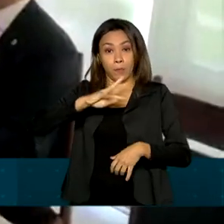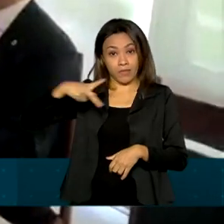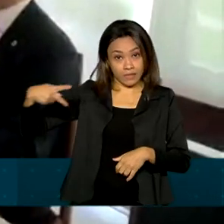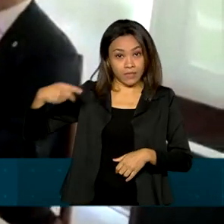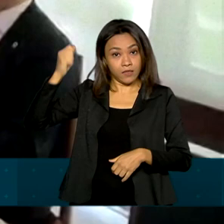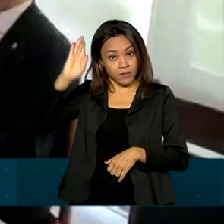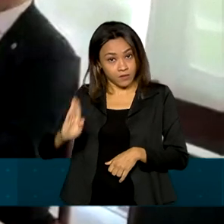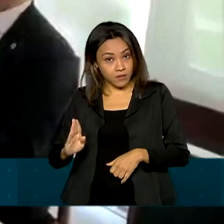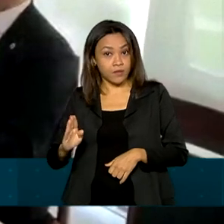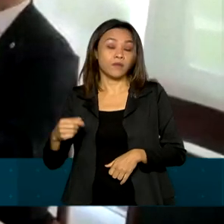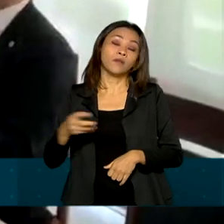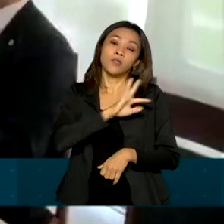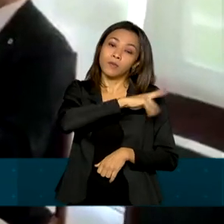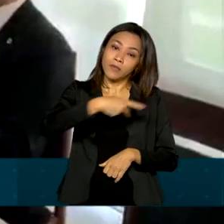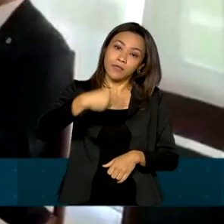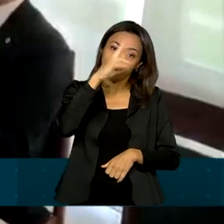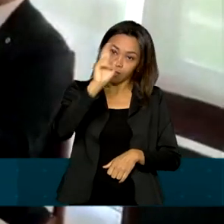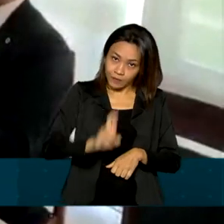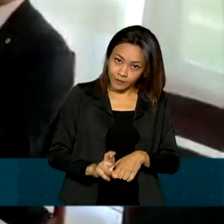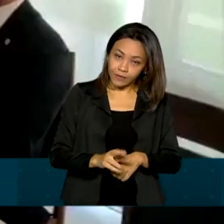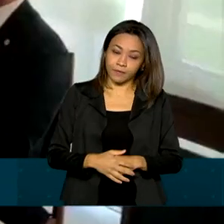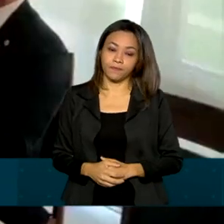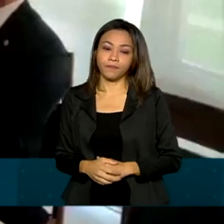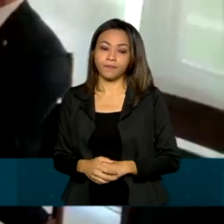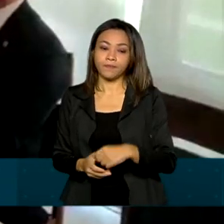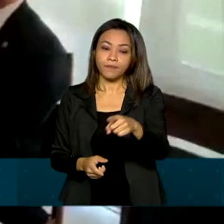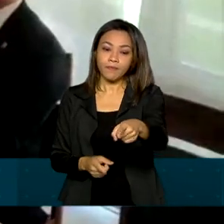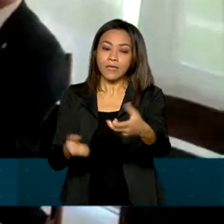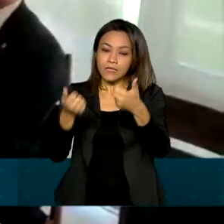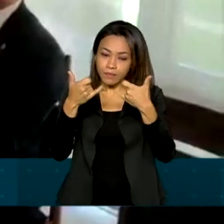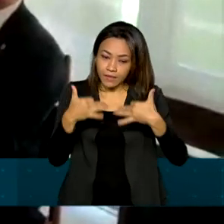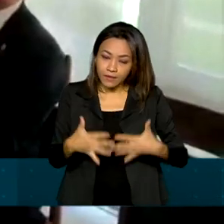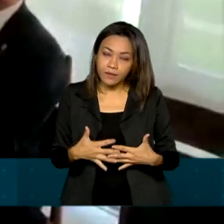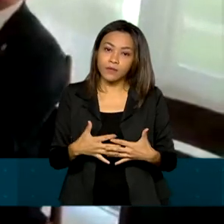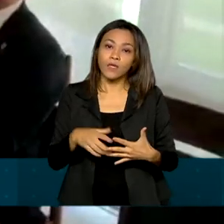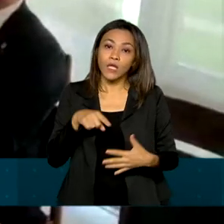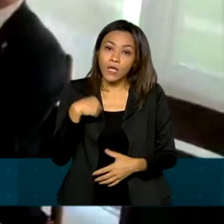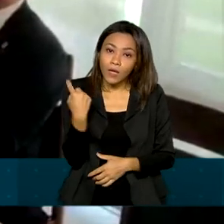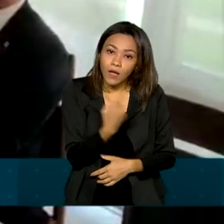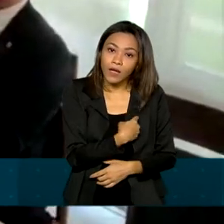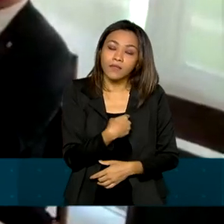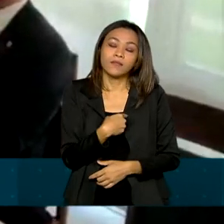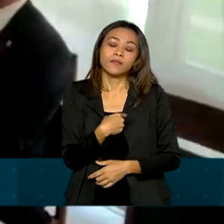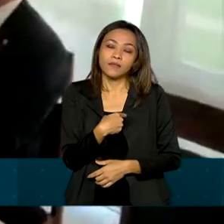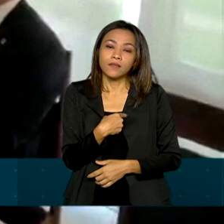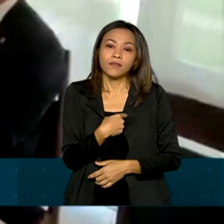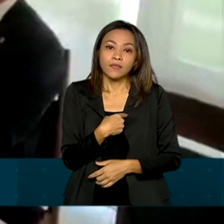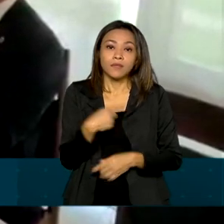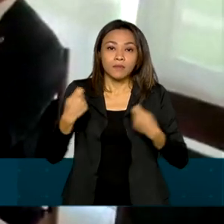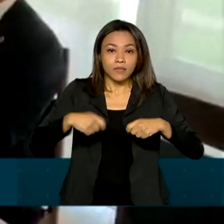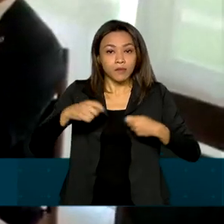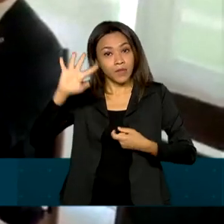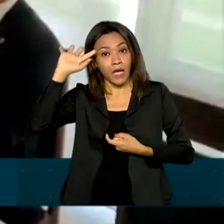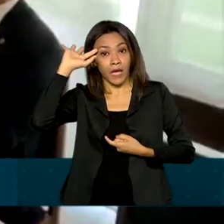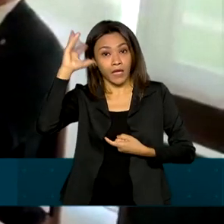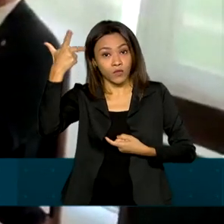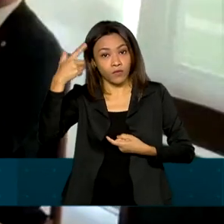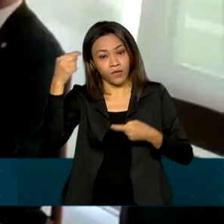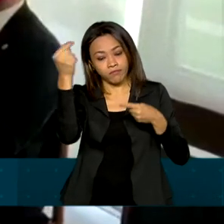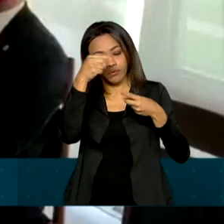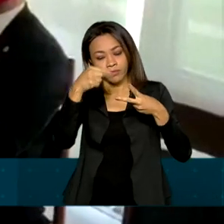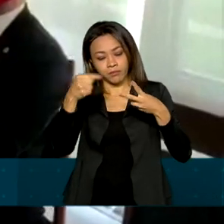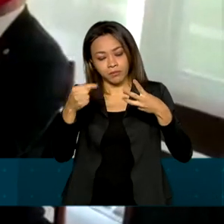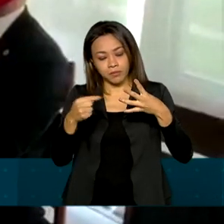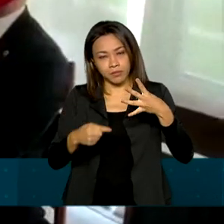Jair Bolsonaro. Logicamente, dependemos ainda de resolver alguns entraves aqui no Brasil